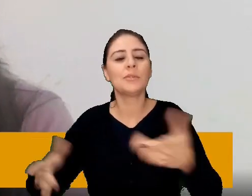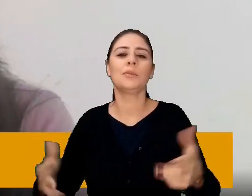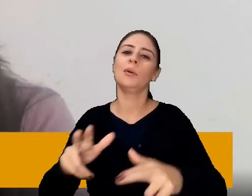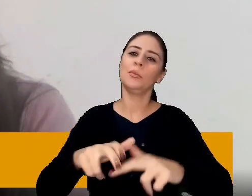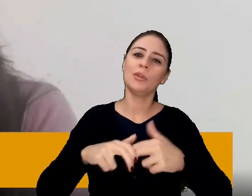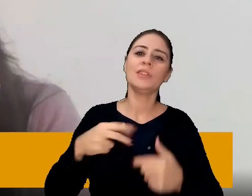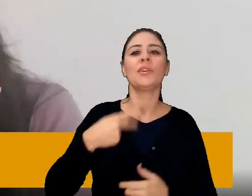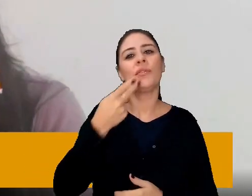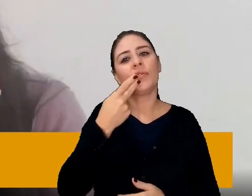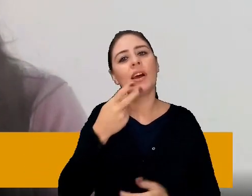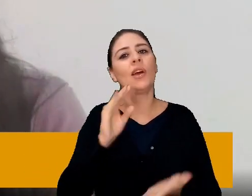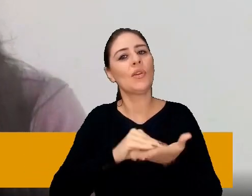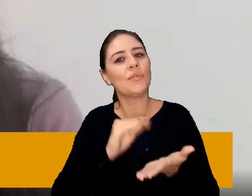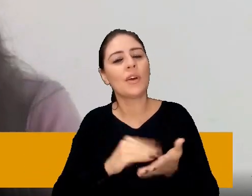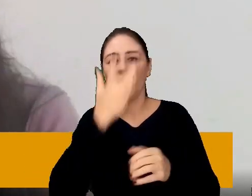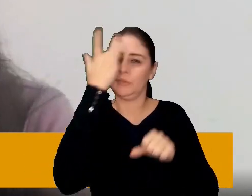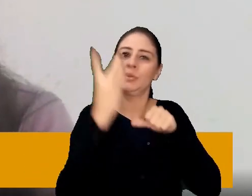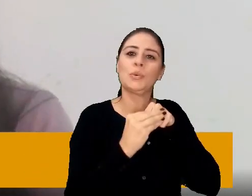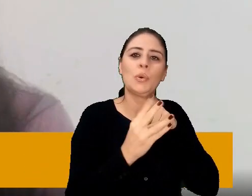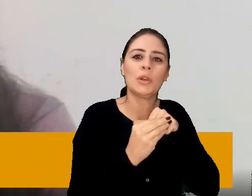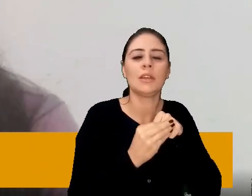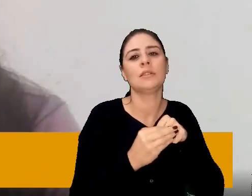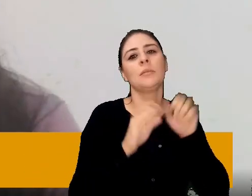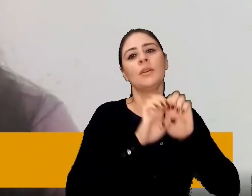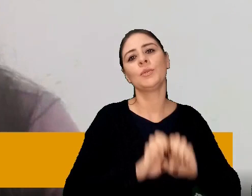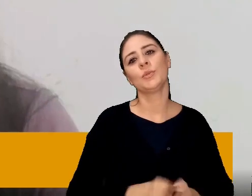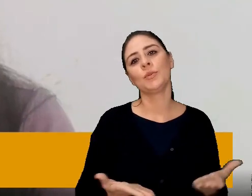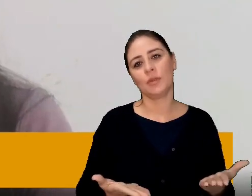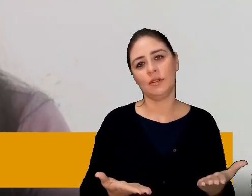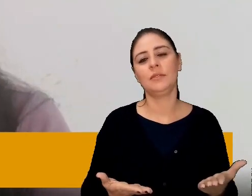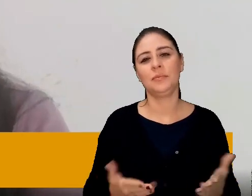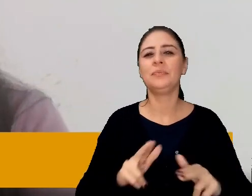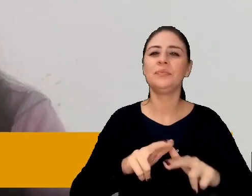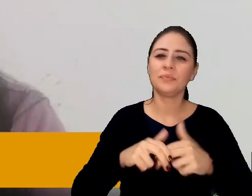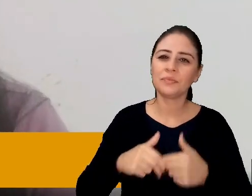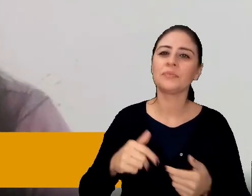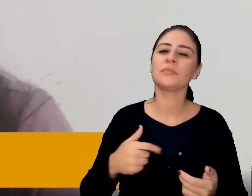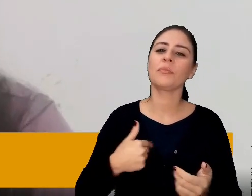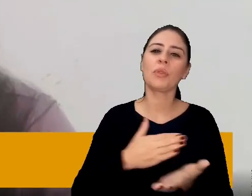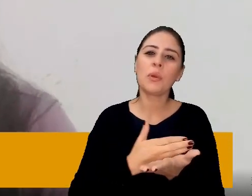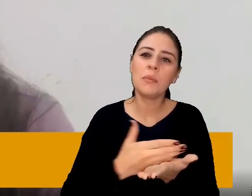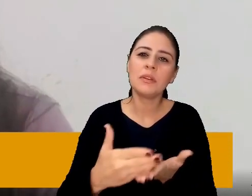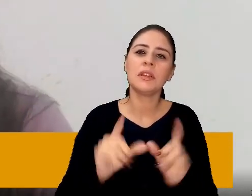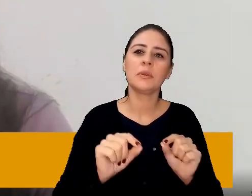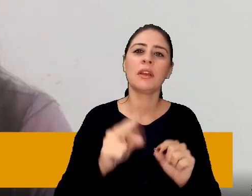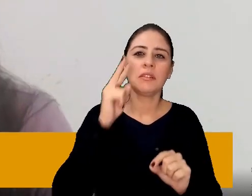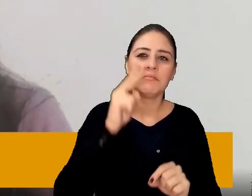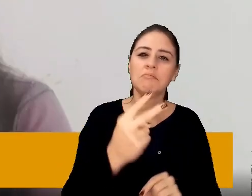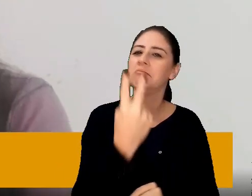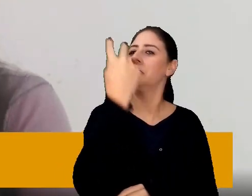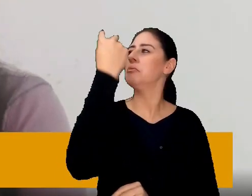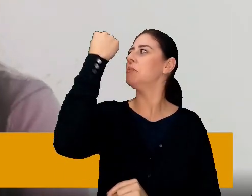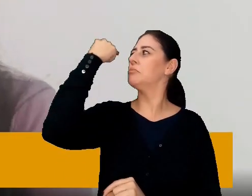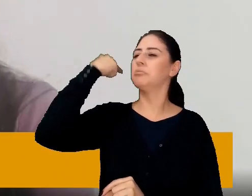falo que existe muita ainda essa ignorância estrutural. Então, eu comecei a fazer esse caminho de volta, comecei a fazer esse caminho da